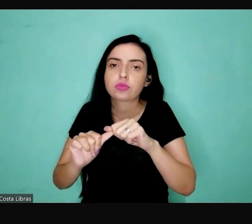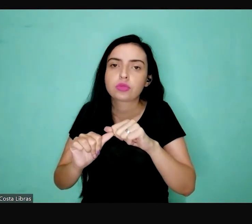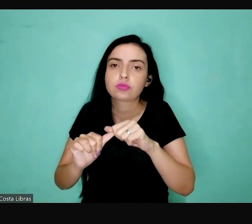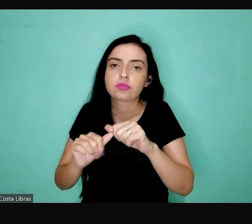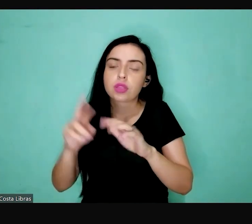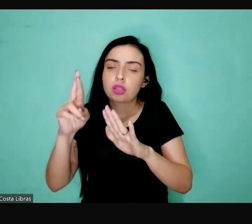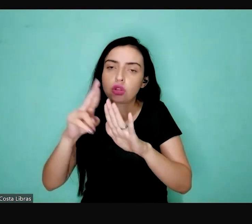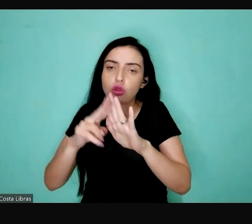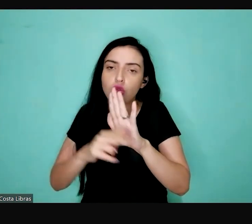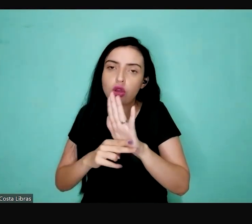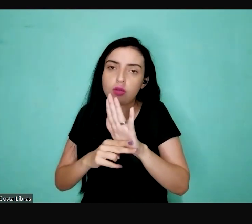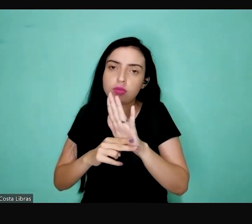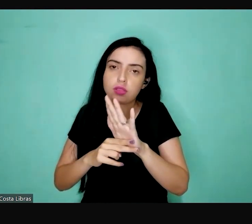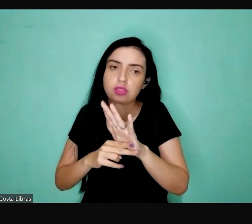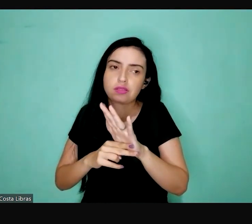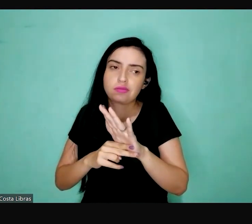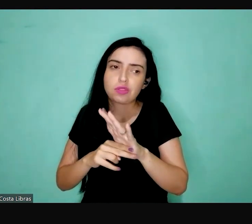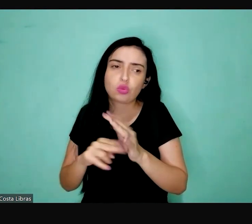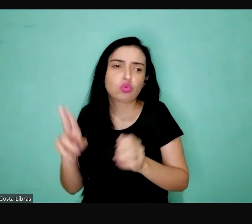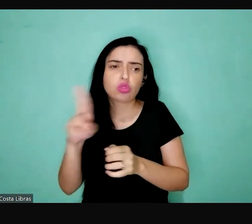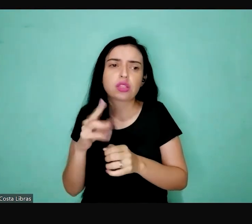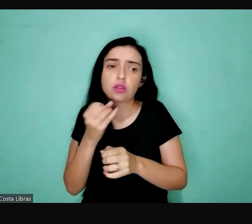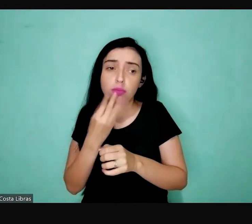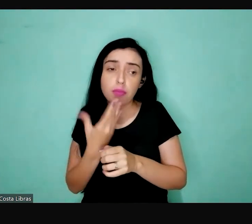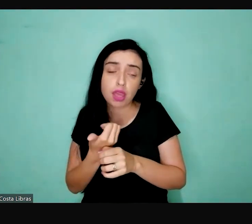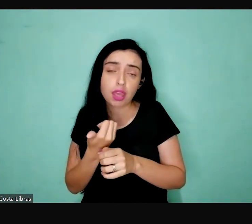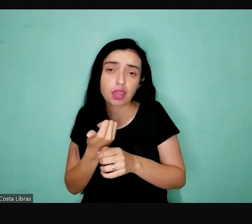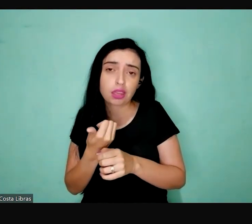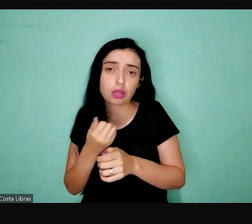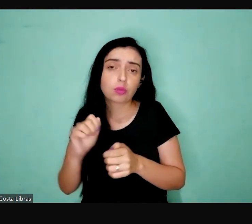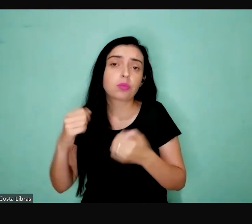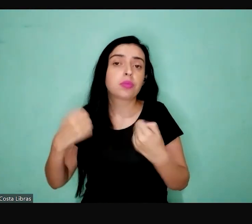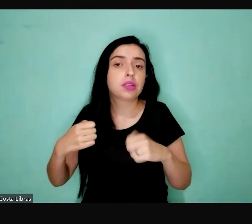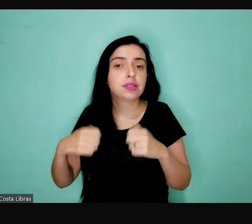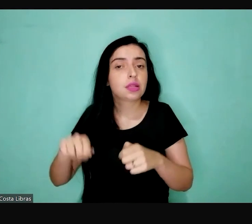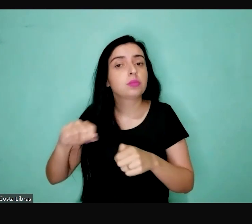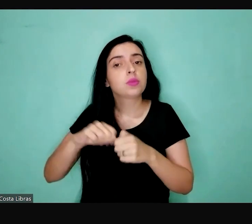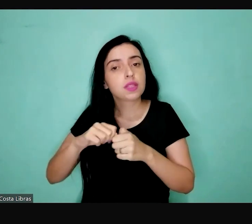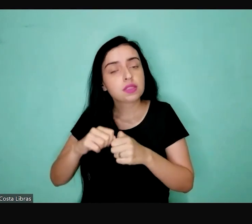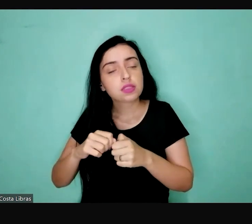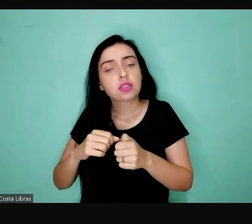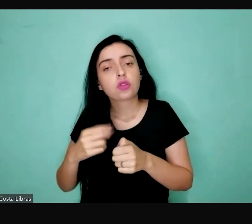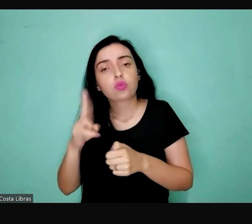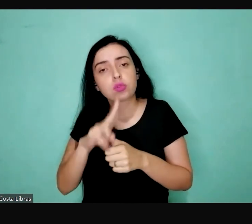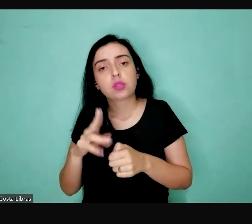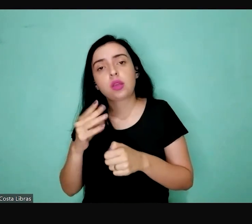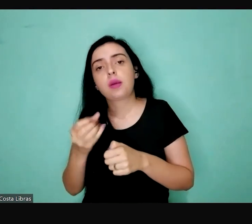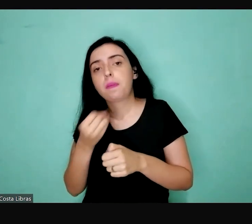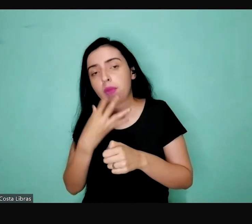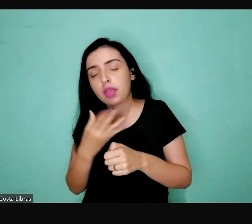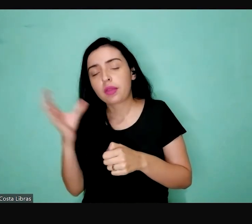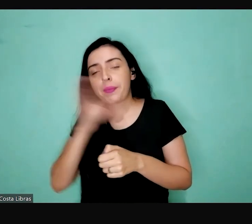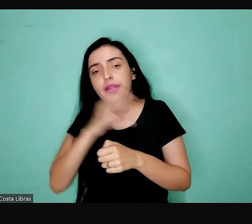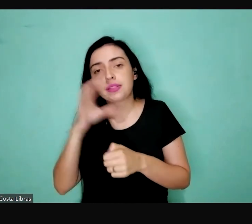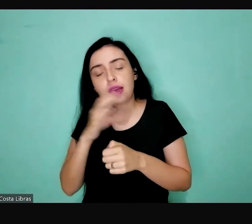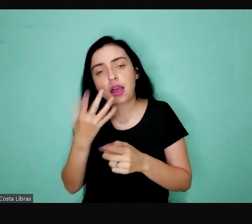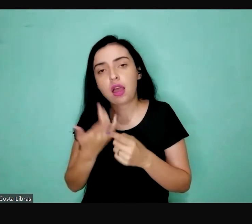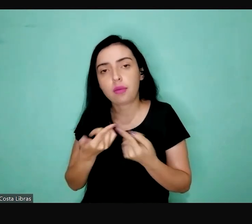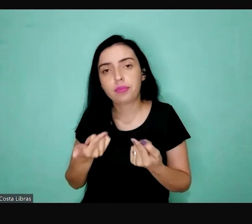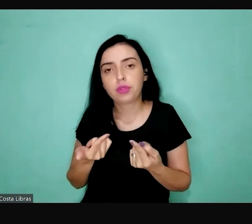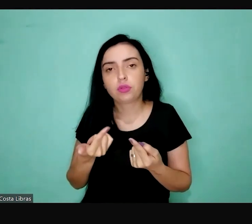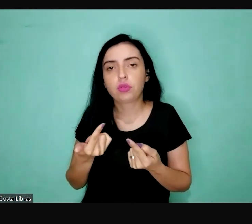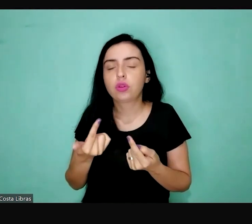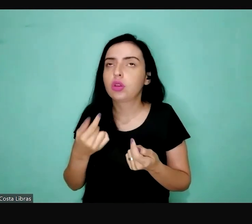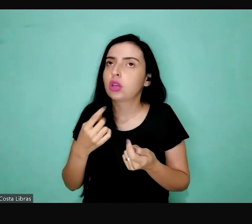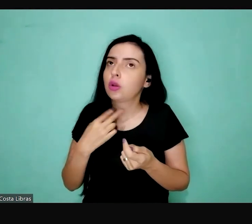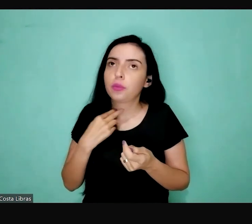não funciona bem um tipo de processos, o que devemos fazer é que funcione bem, que seja muito mais acelerado e não tomar isso como